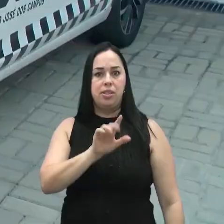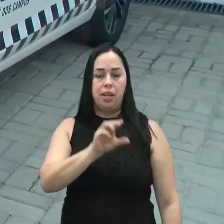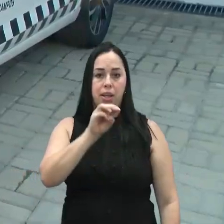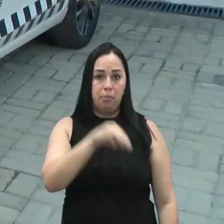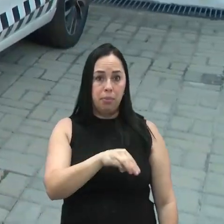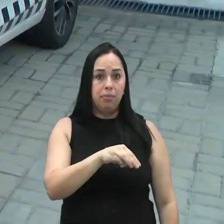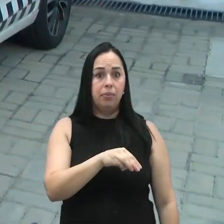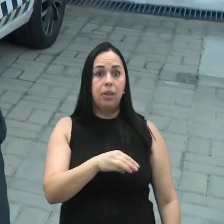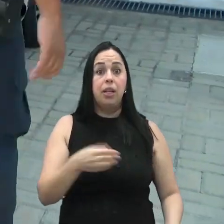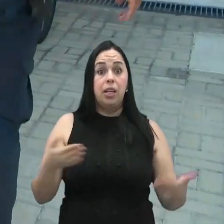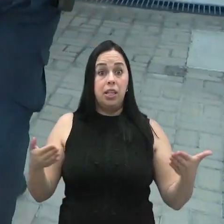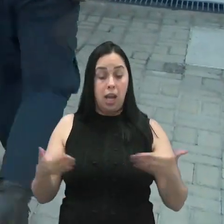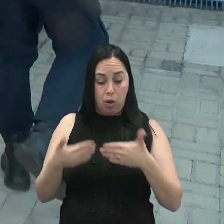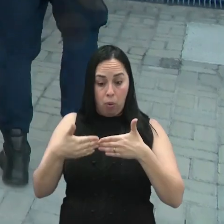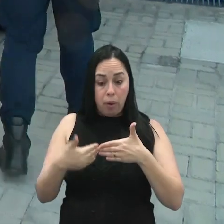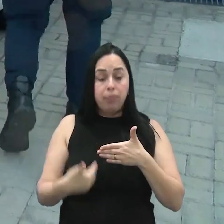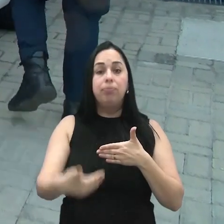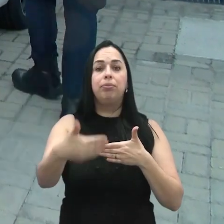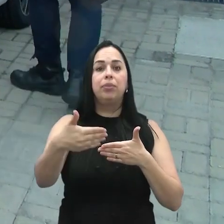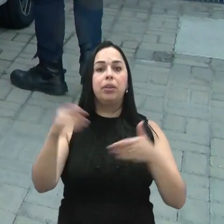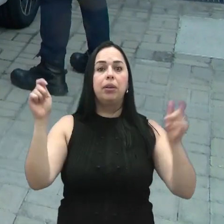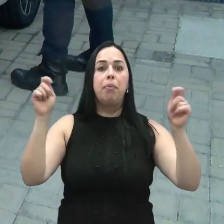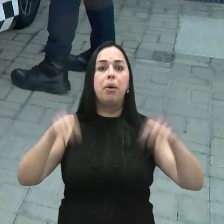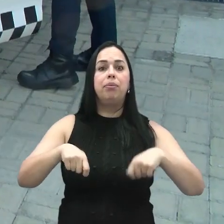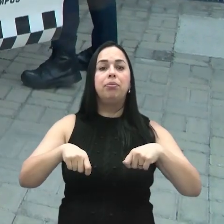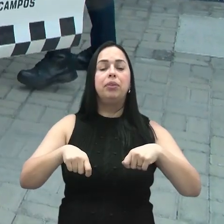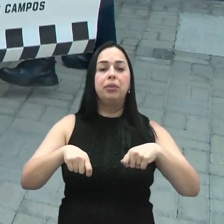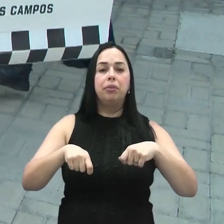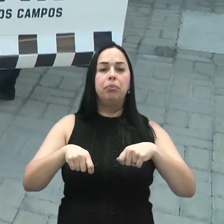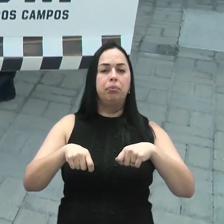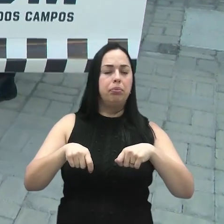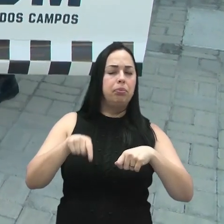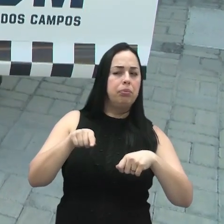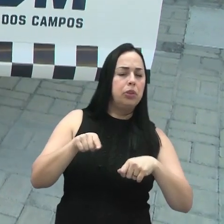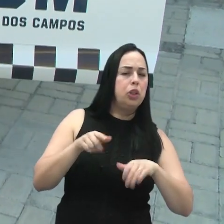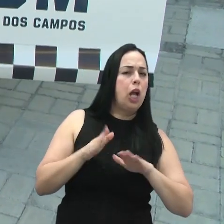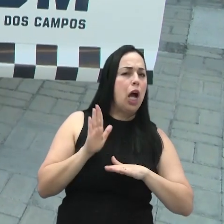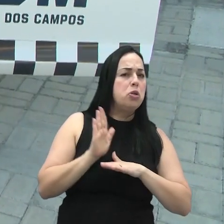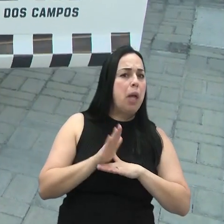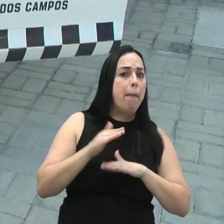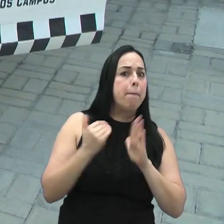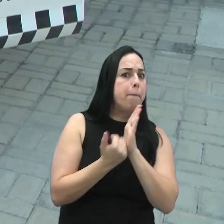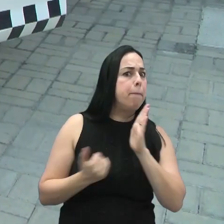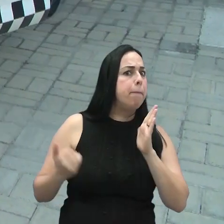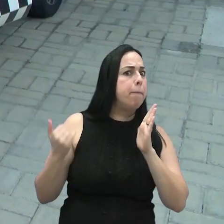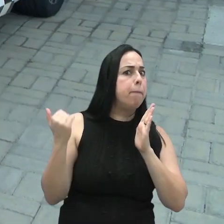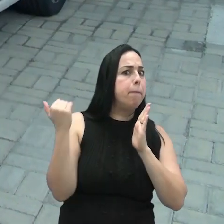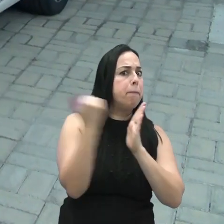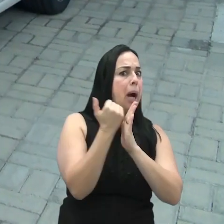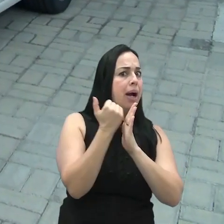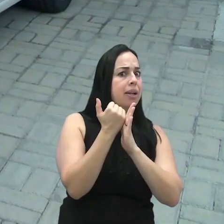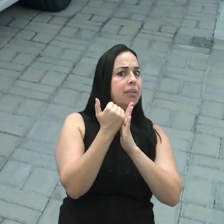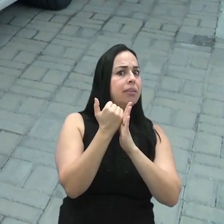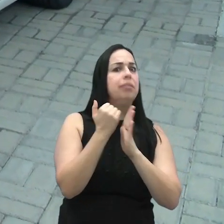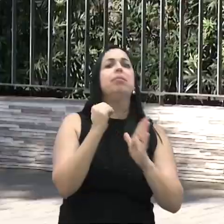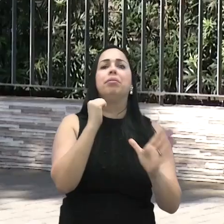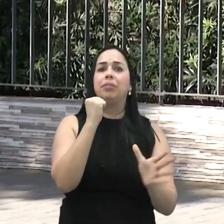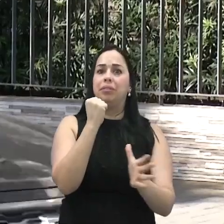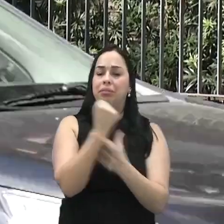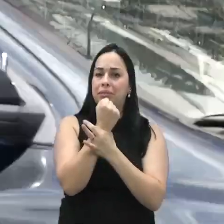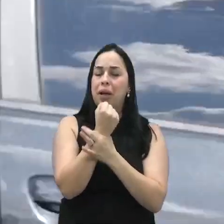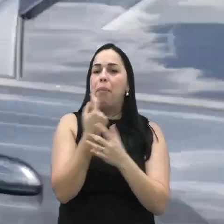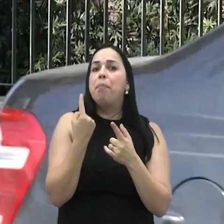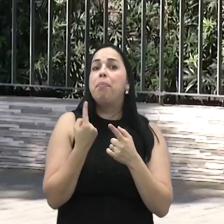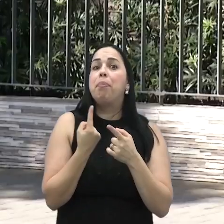municipais, que a partir de agora terão a possibilidade de contribuir mais pela segurança da cidade.